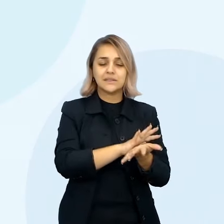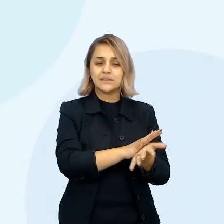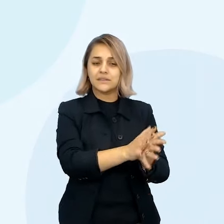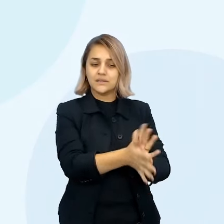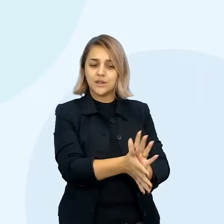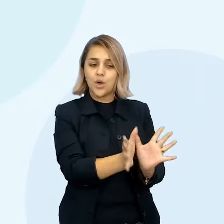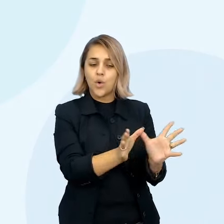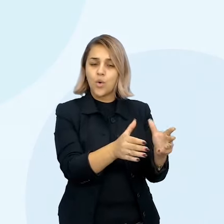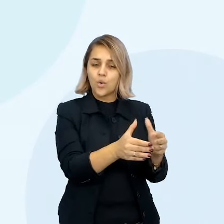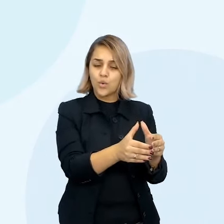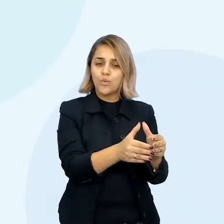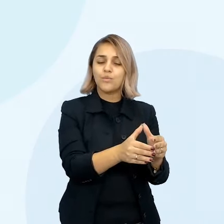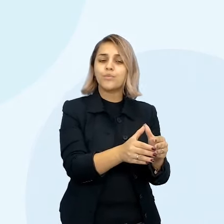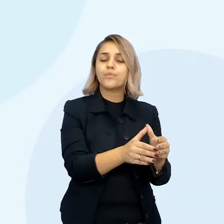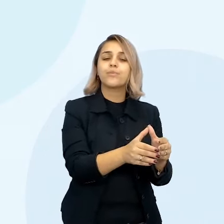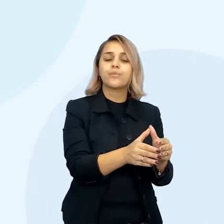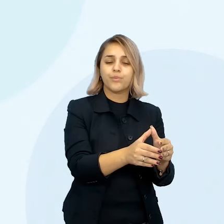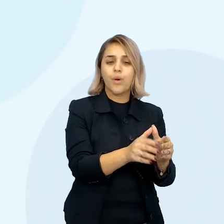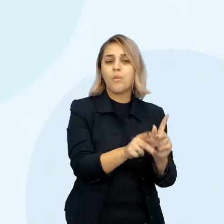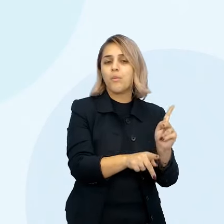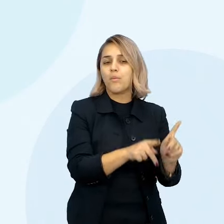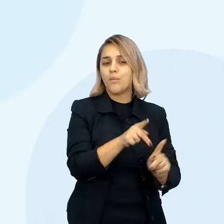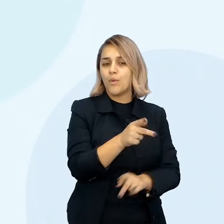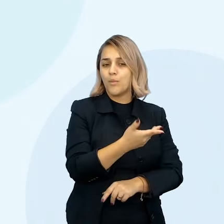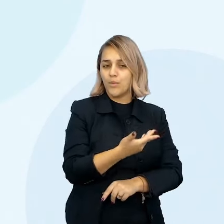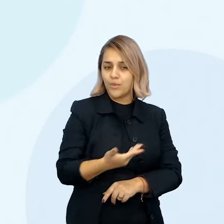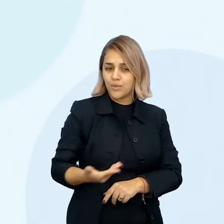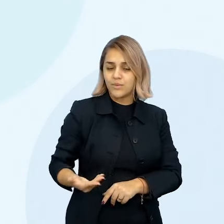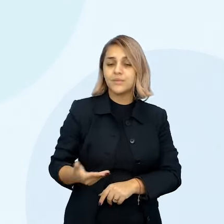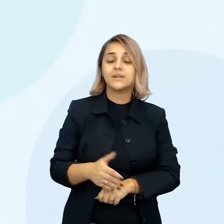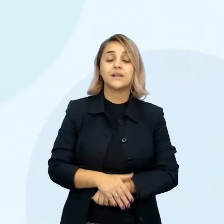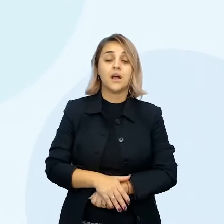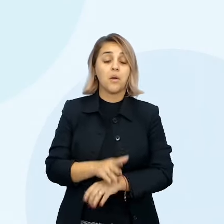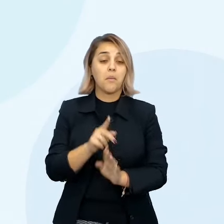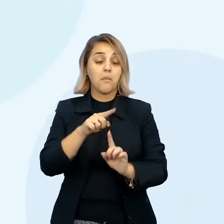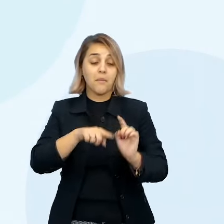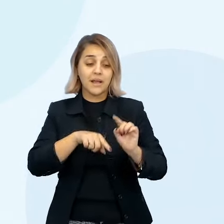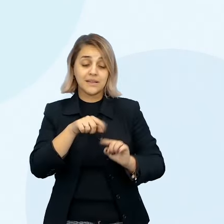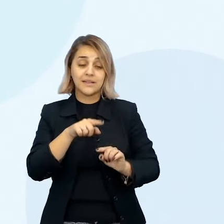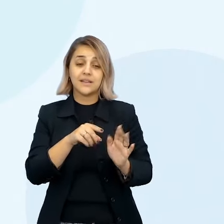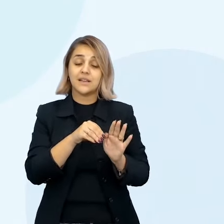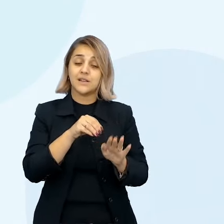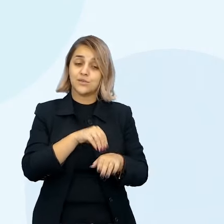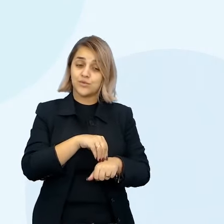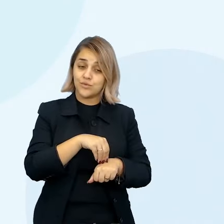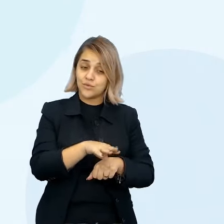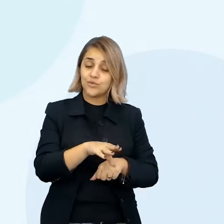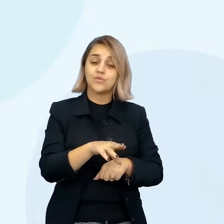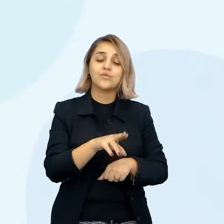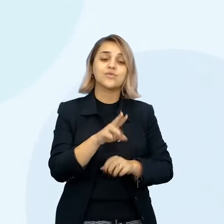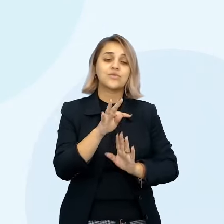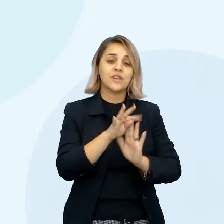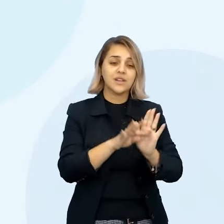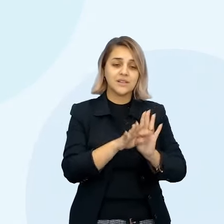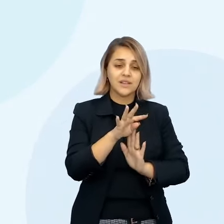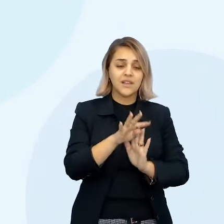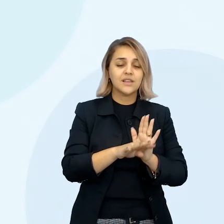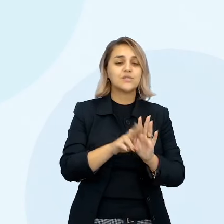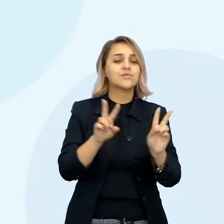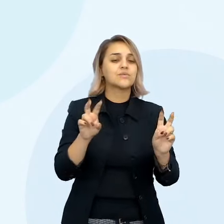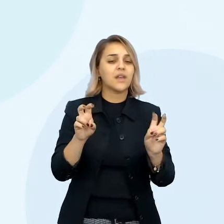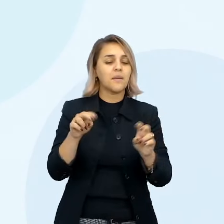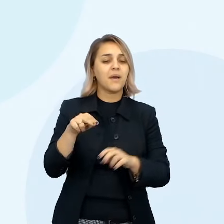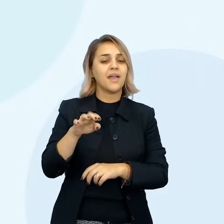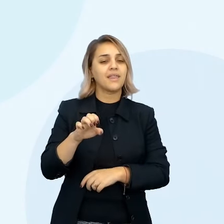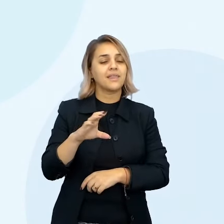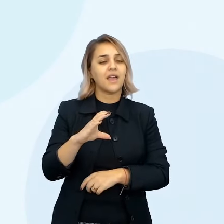populacionais. Como sugestão, o próprio material já sugere para a gente o texto de Necropolítica de Achille